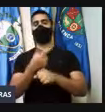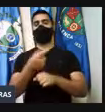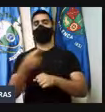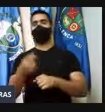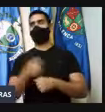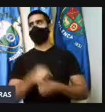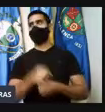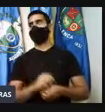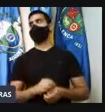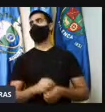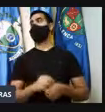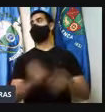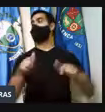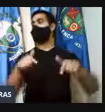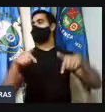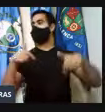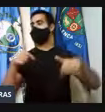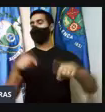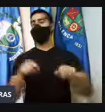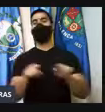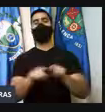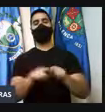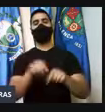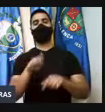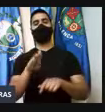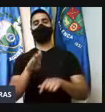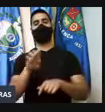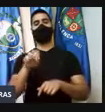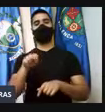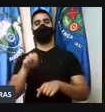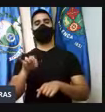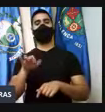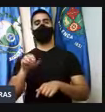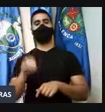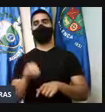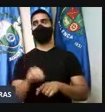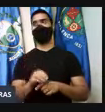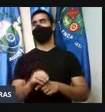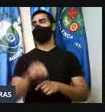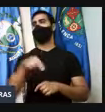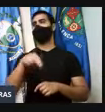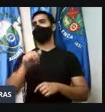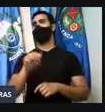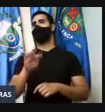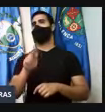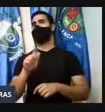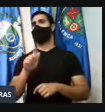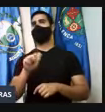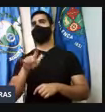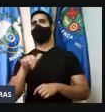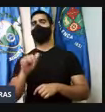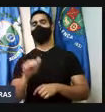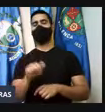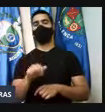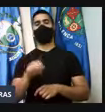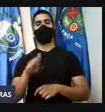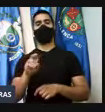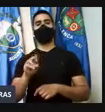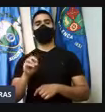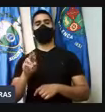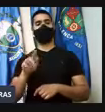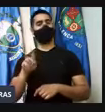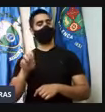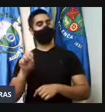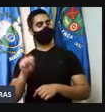Rogério Furtado da Graça. Fica concedido o título benemérito municipal a Natália dos Reis Barcelos Borges, responsável pela